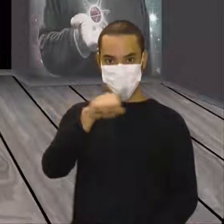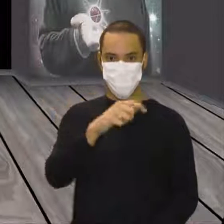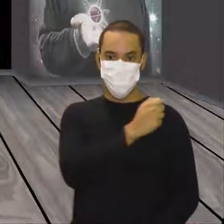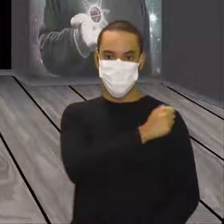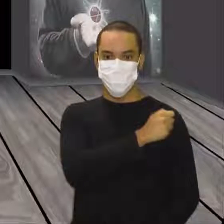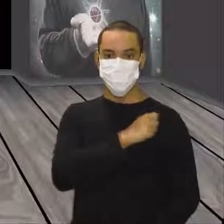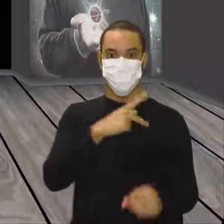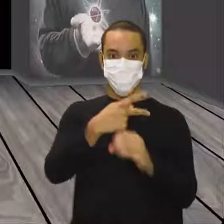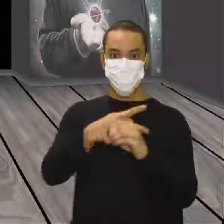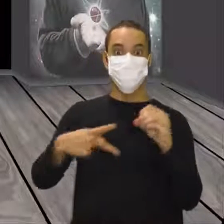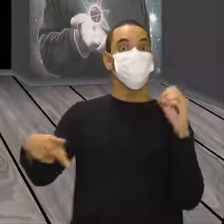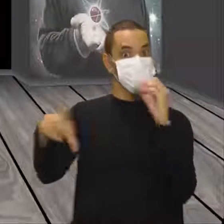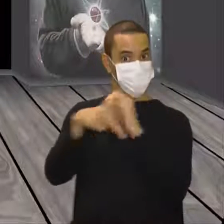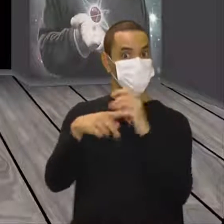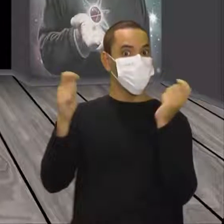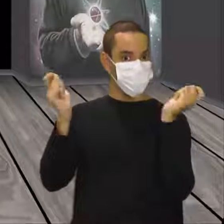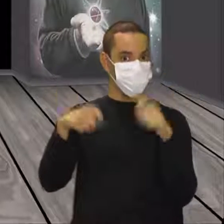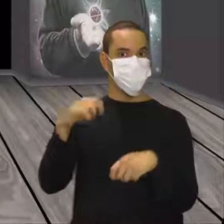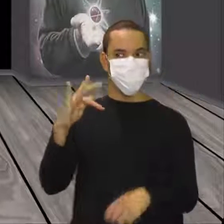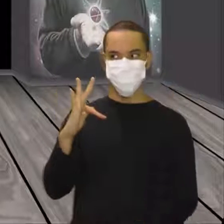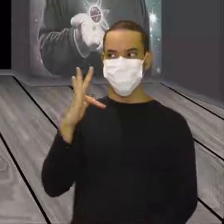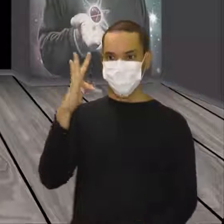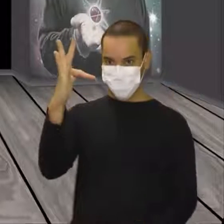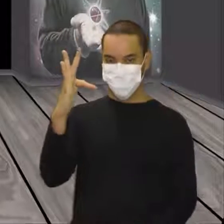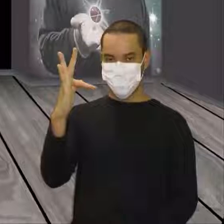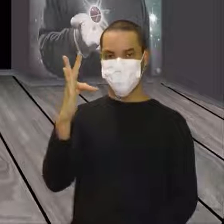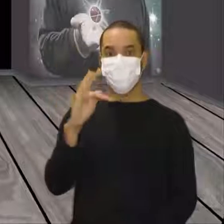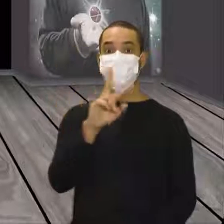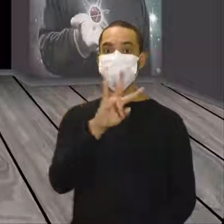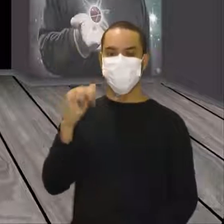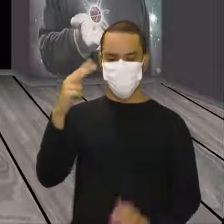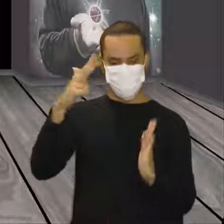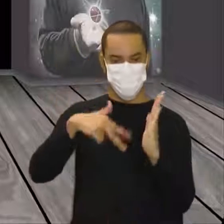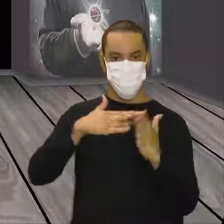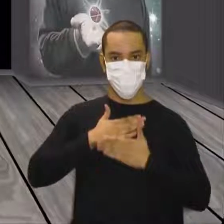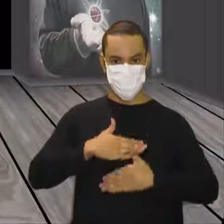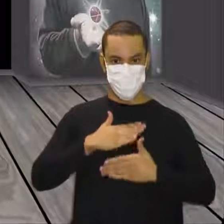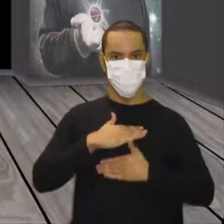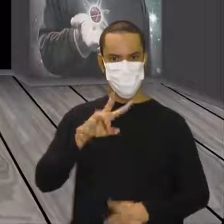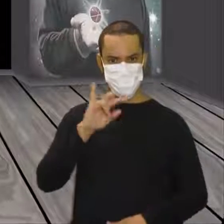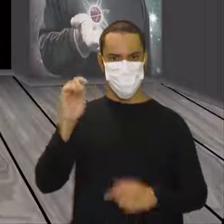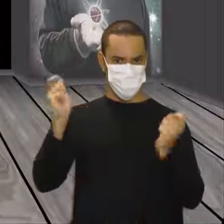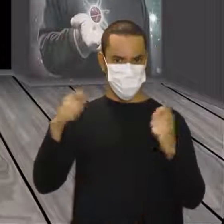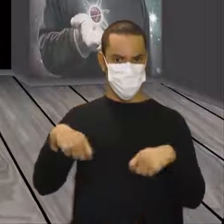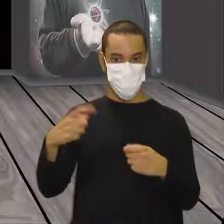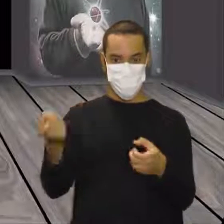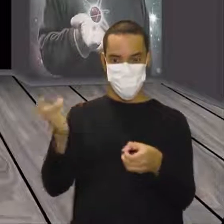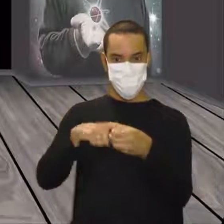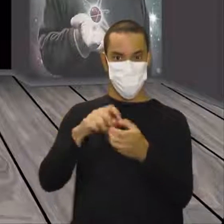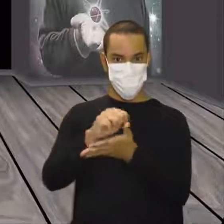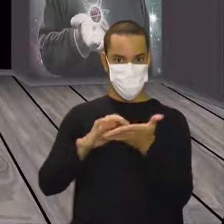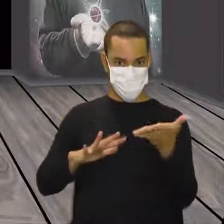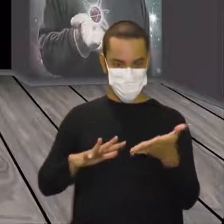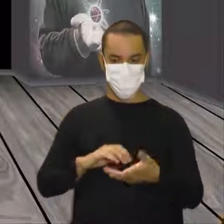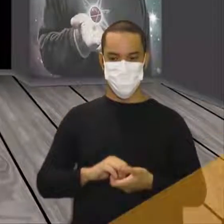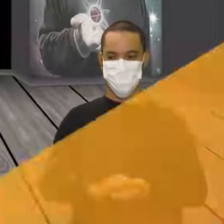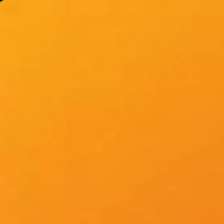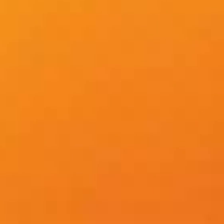pode ir até para a NASA aí. Então vão lá, façam as atividades, leiam com cuidado que sai tudo certinho, já voltamos corrigindo.